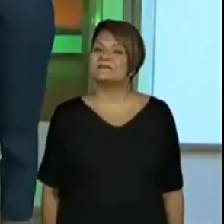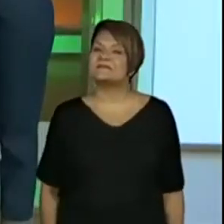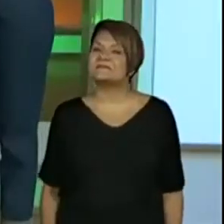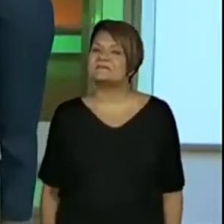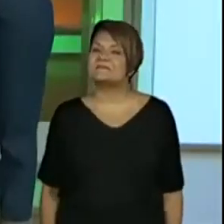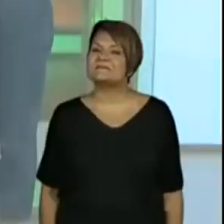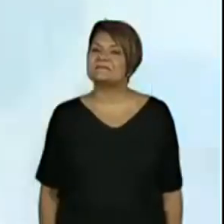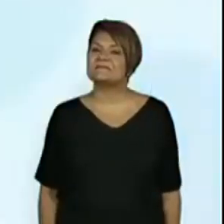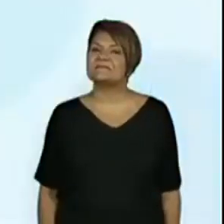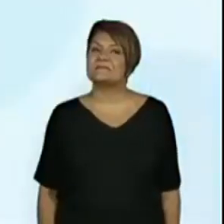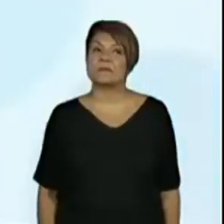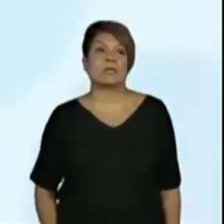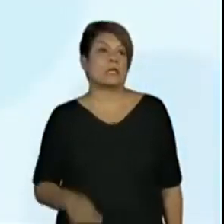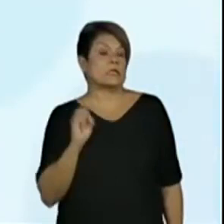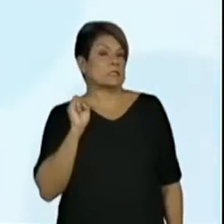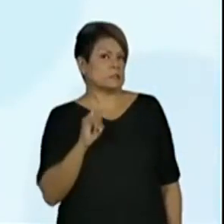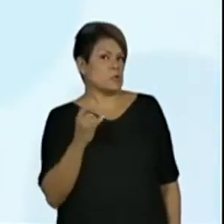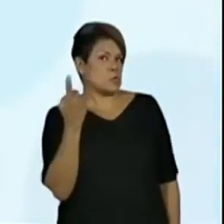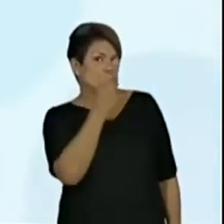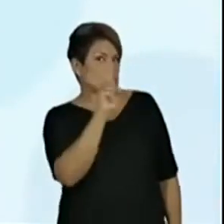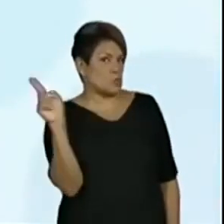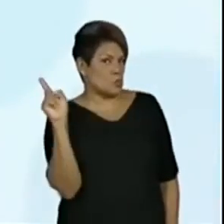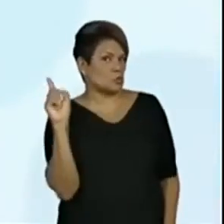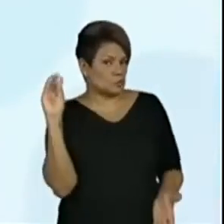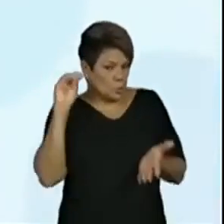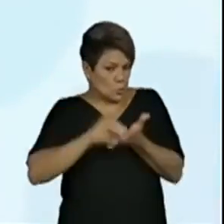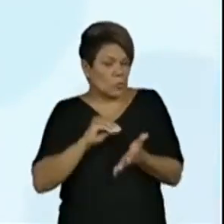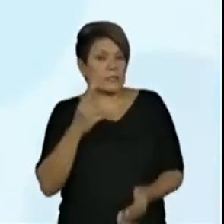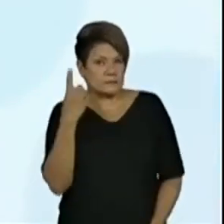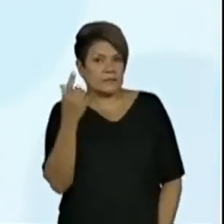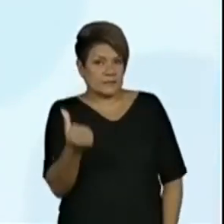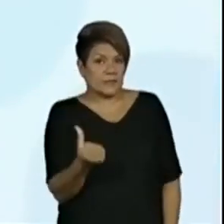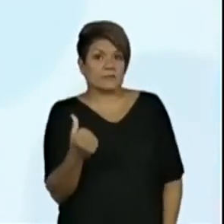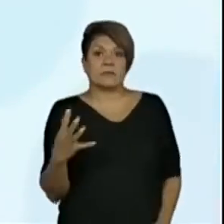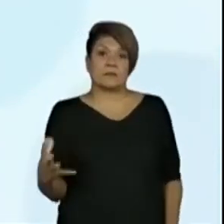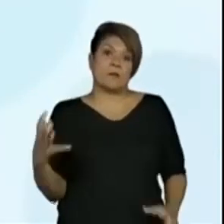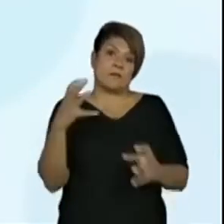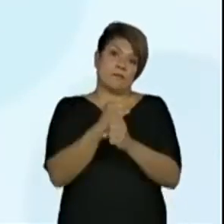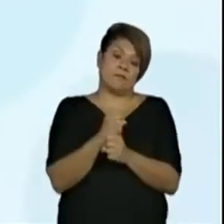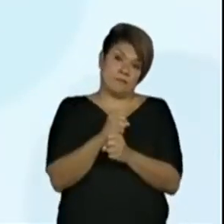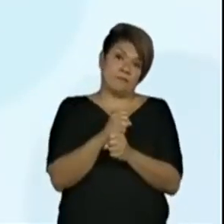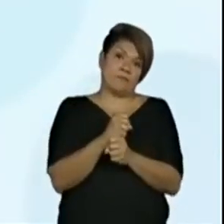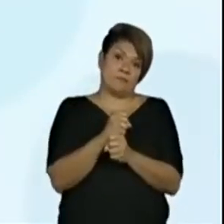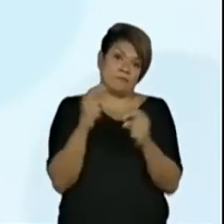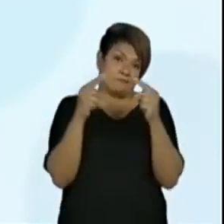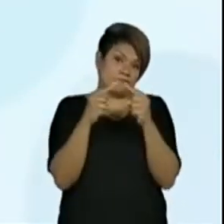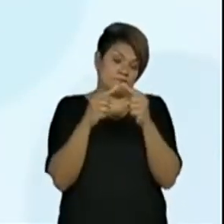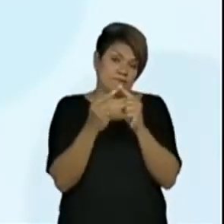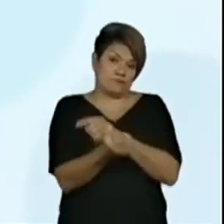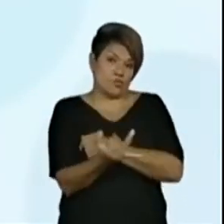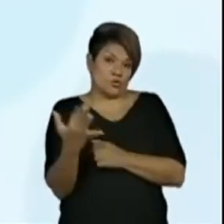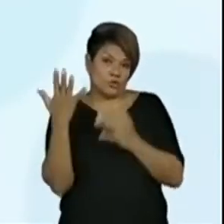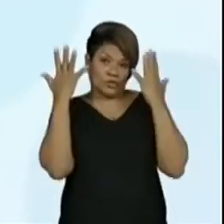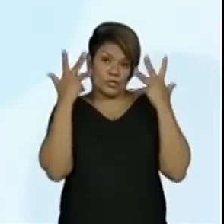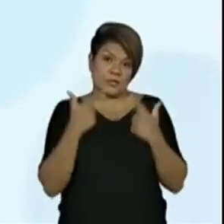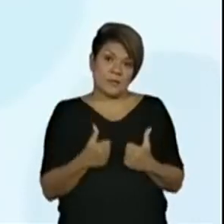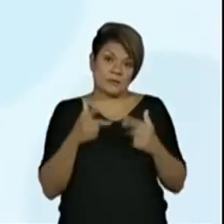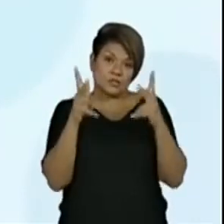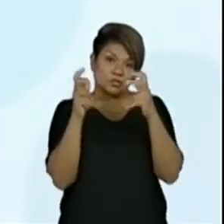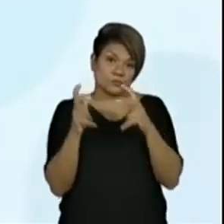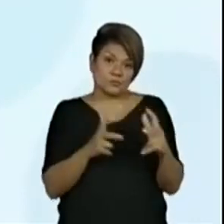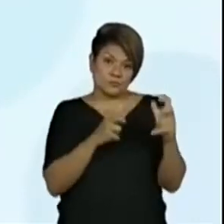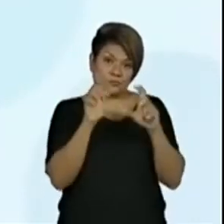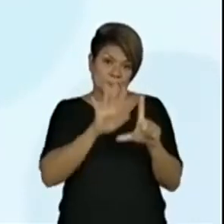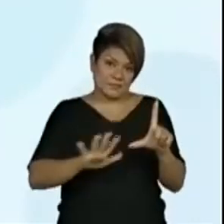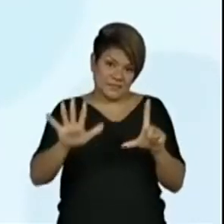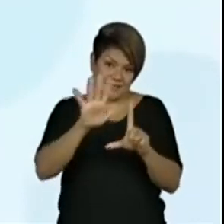16. Se o último que eu registrei foi 16, equivale à quantidade de animais que a gente observa